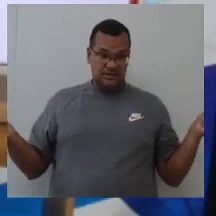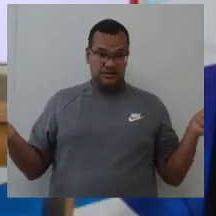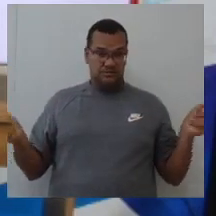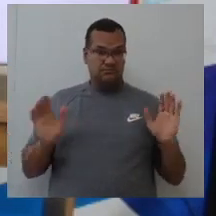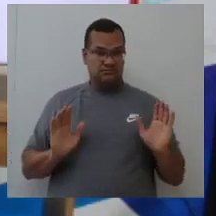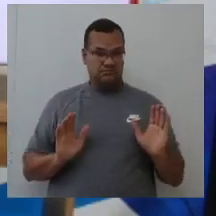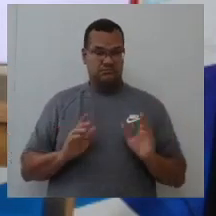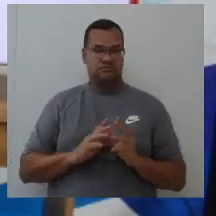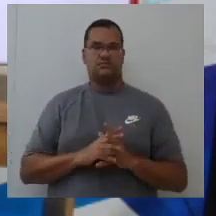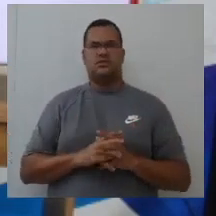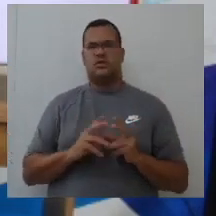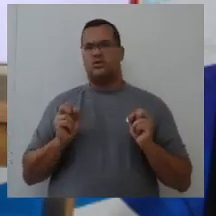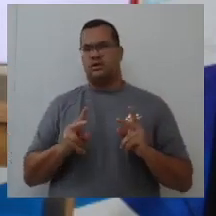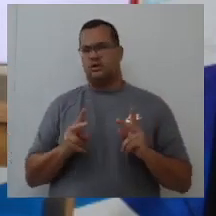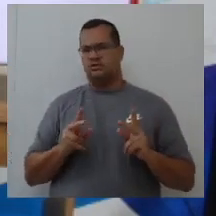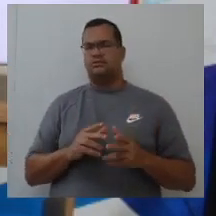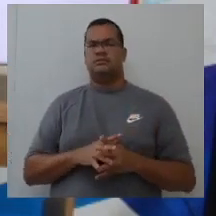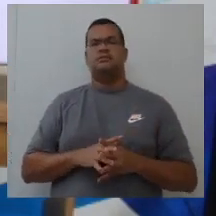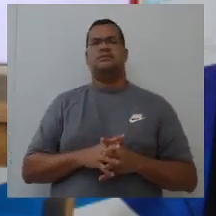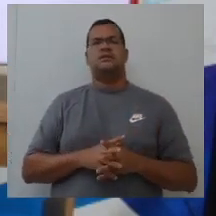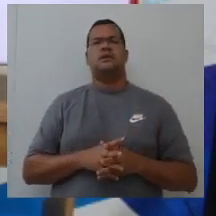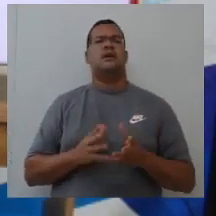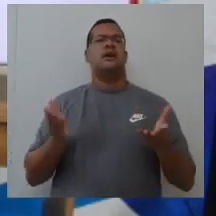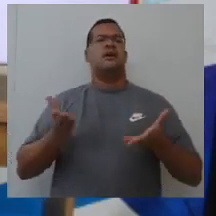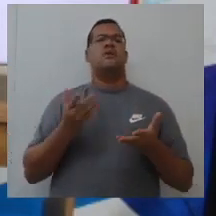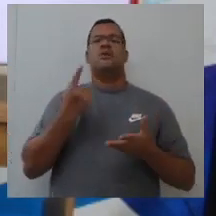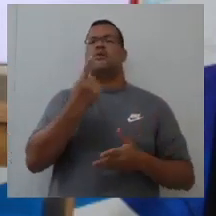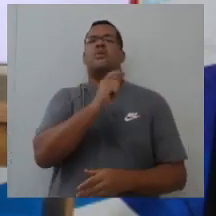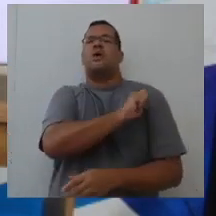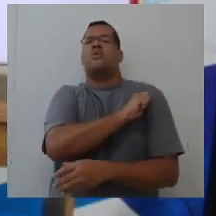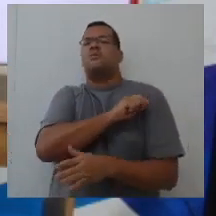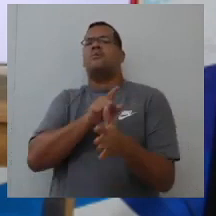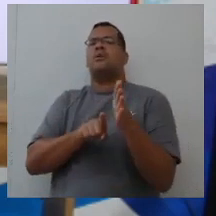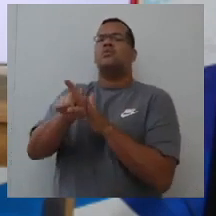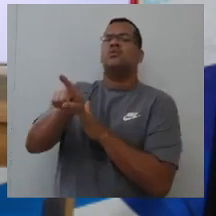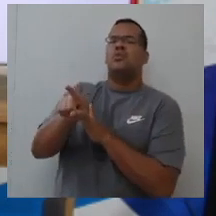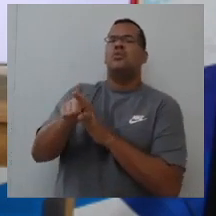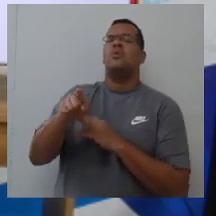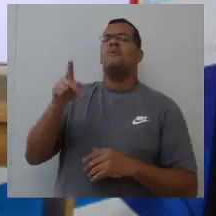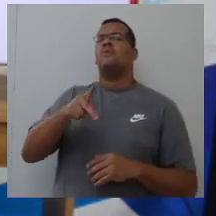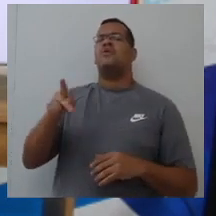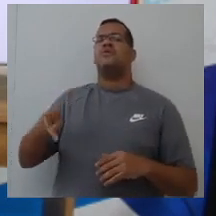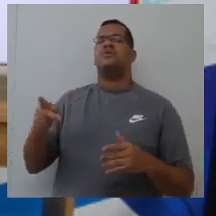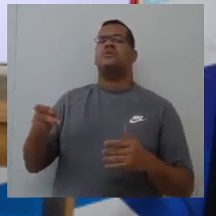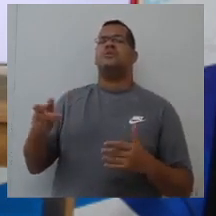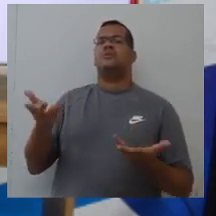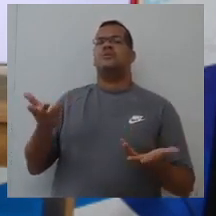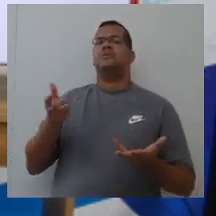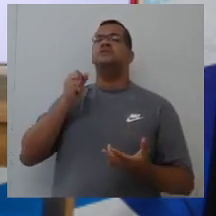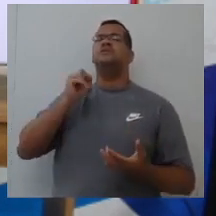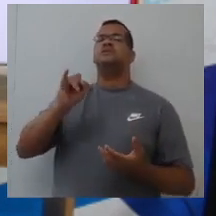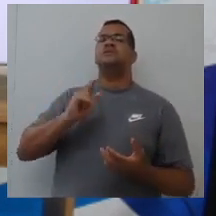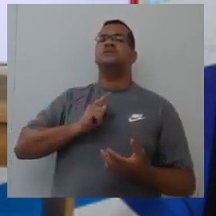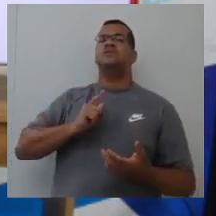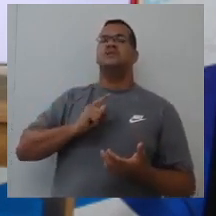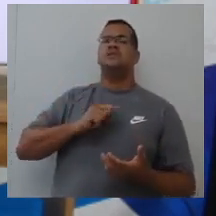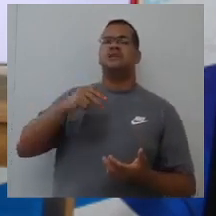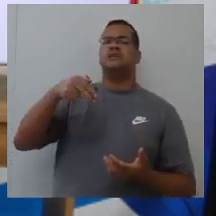esquerda quanto para a direita, tá joia? Agora, um aluno nosso disse assim, professor, se